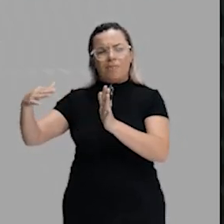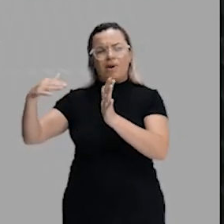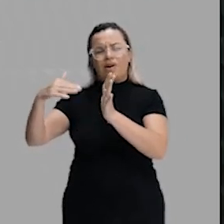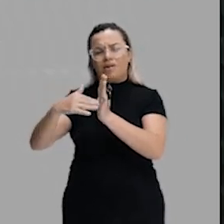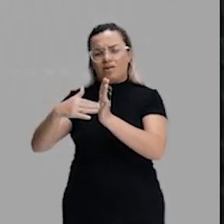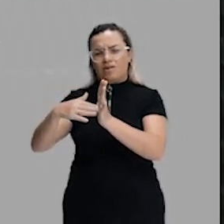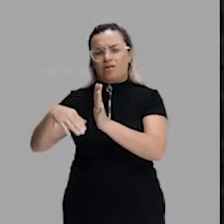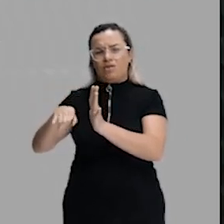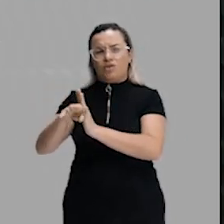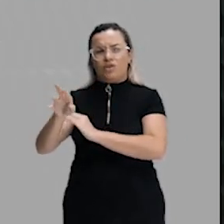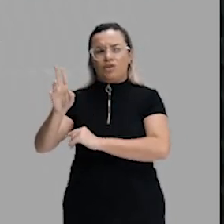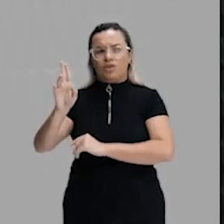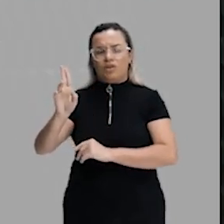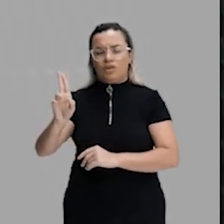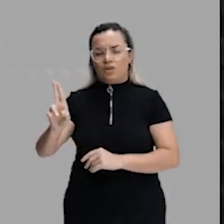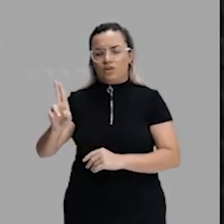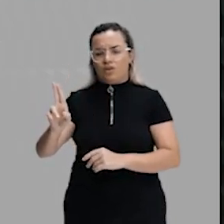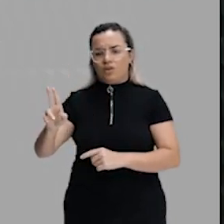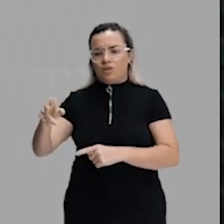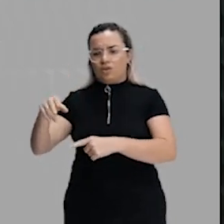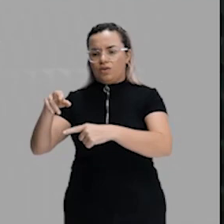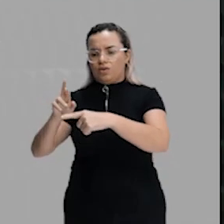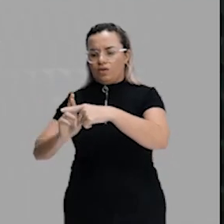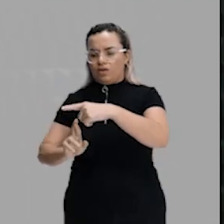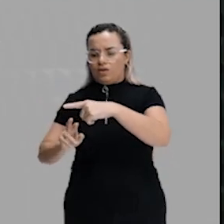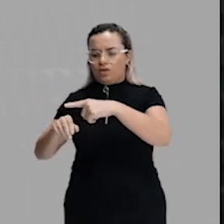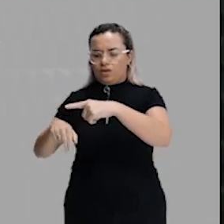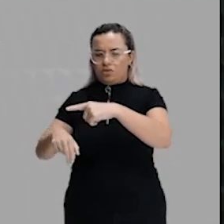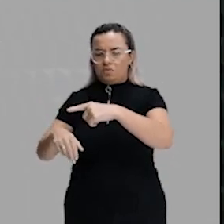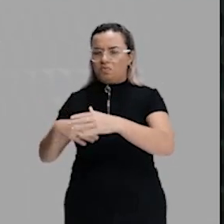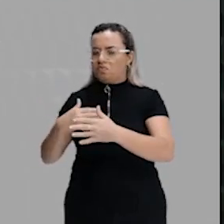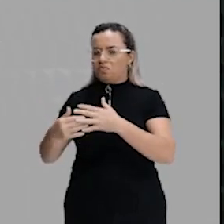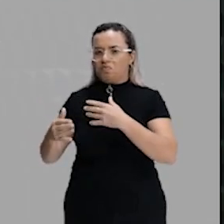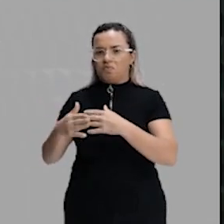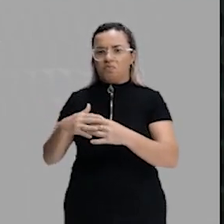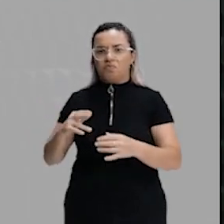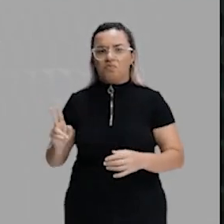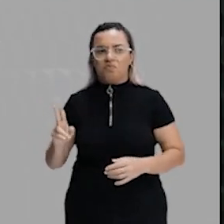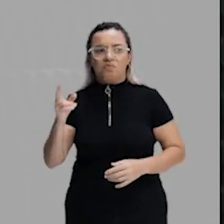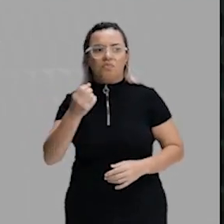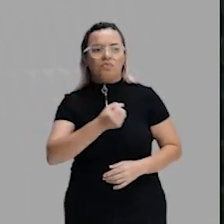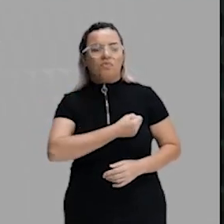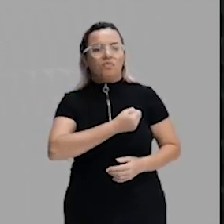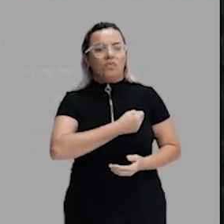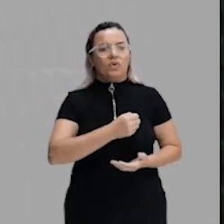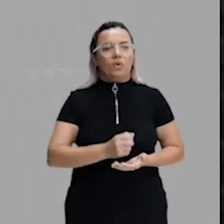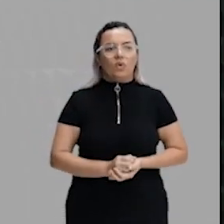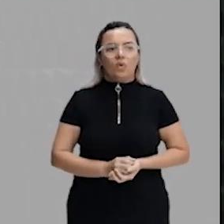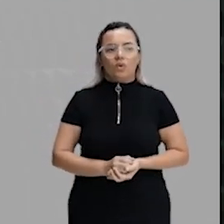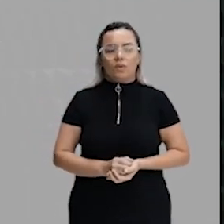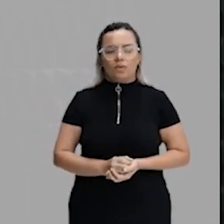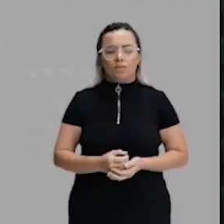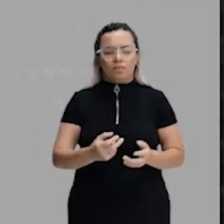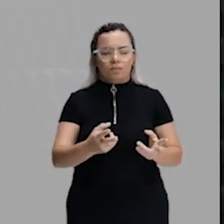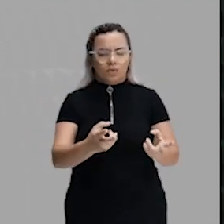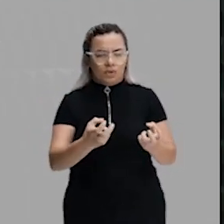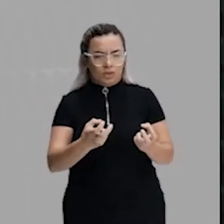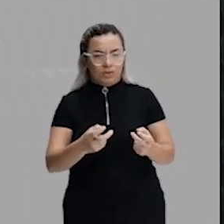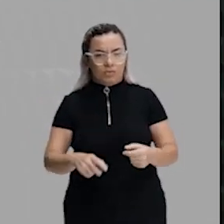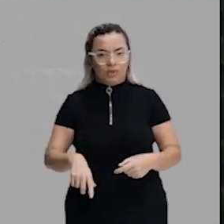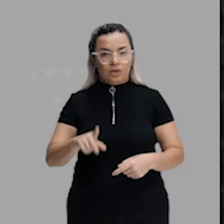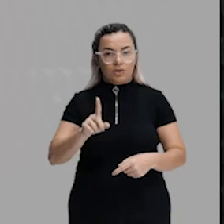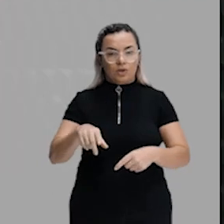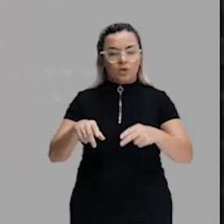sobre a resistência 3. E isso até lá um valor qualquer do N. Né? Percebam que o U está se repetindo. eu posso colocar